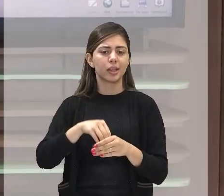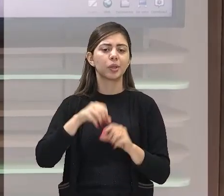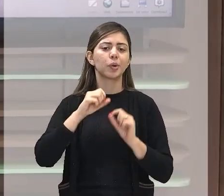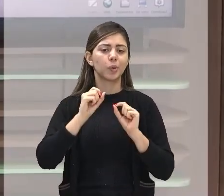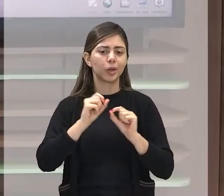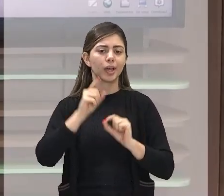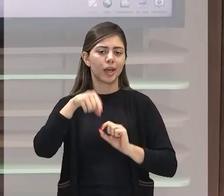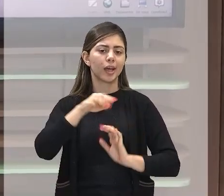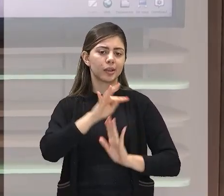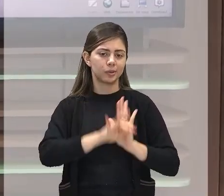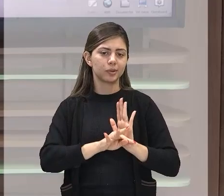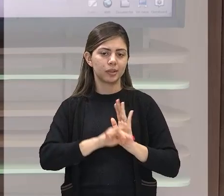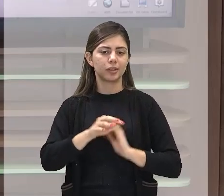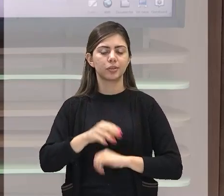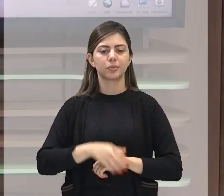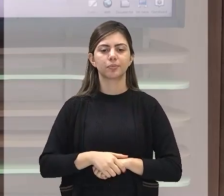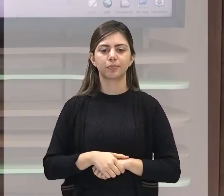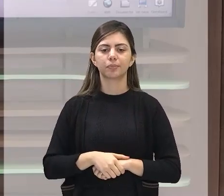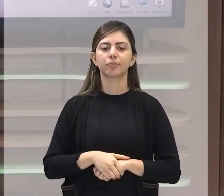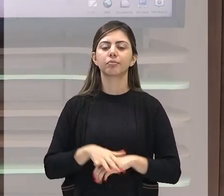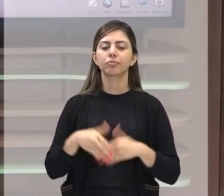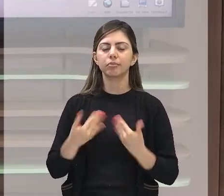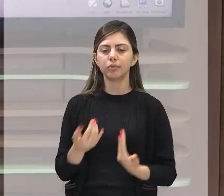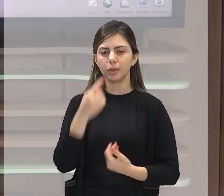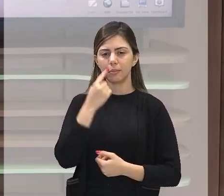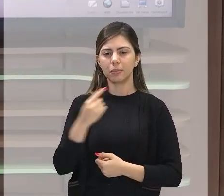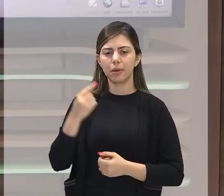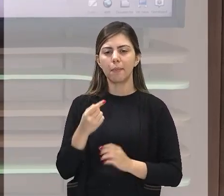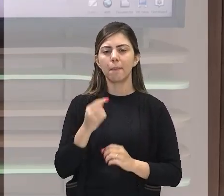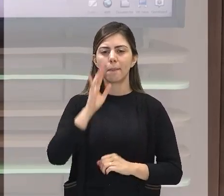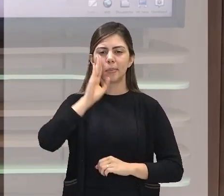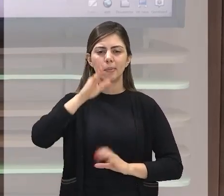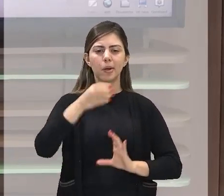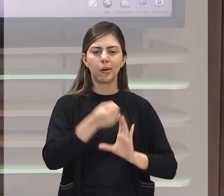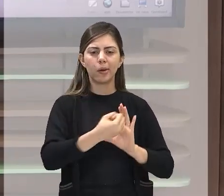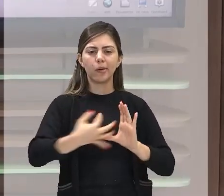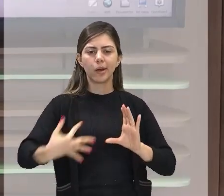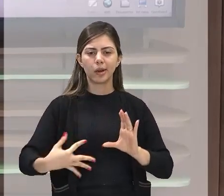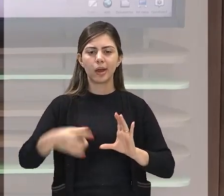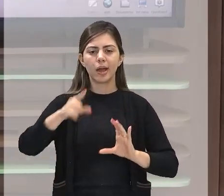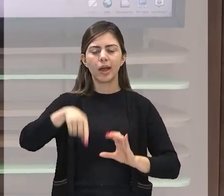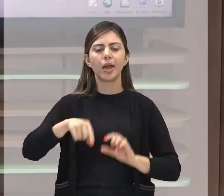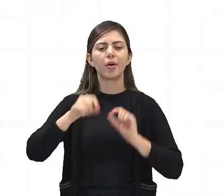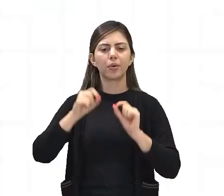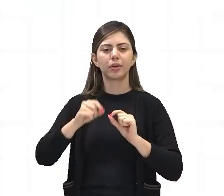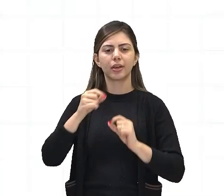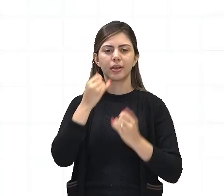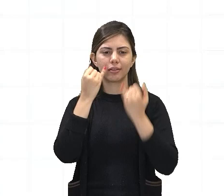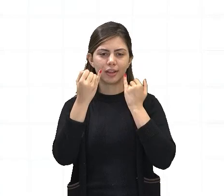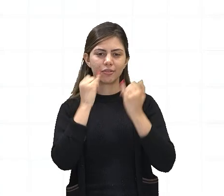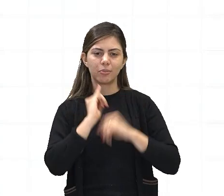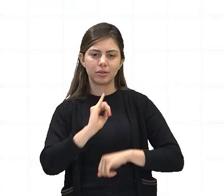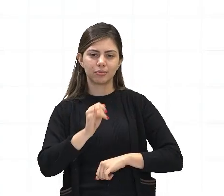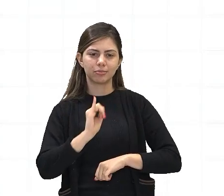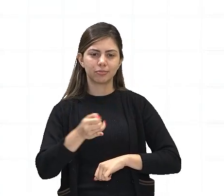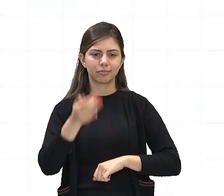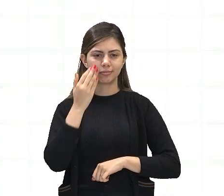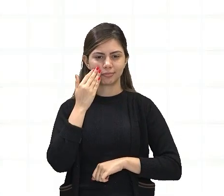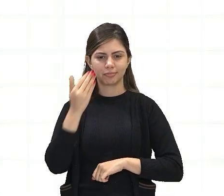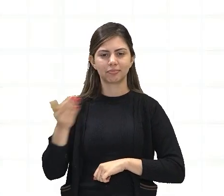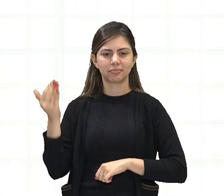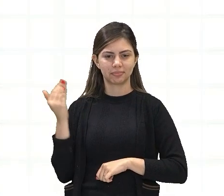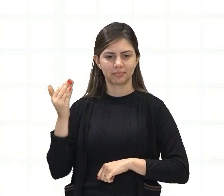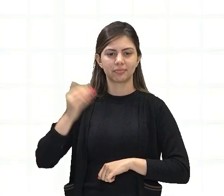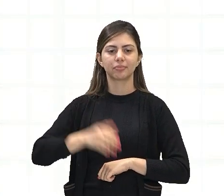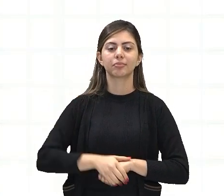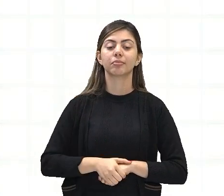compondo aí, então. Principais características do gênero textual notícia, vamos conhecer. Olha aqui.